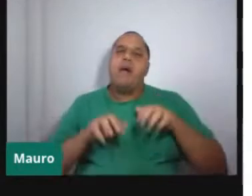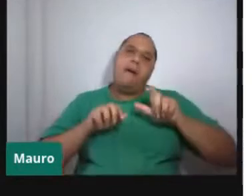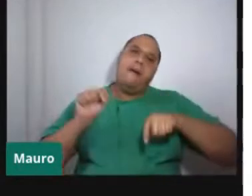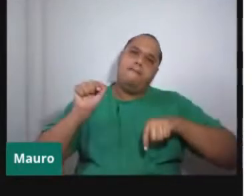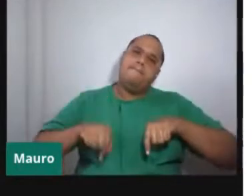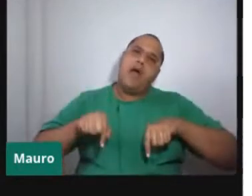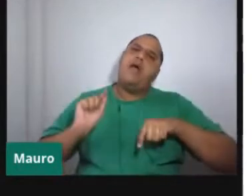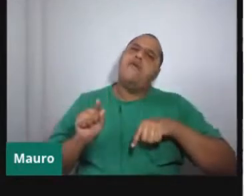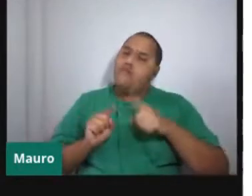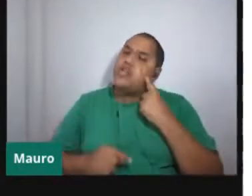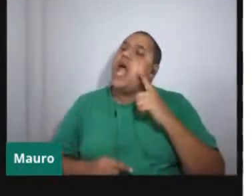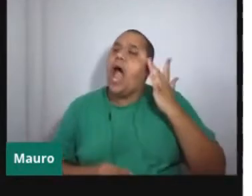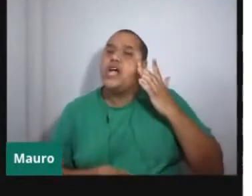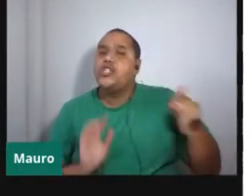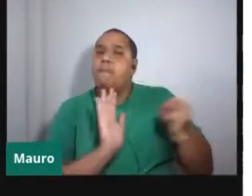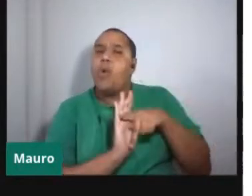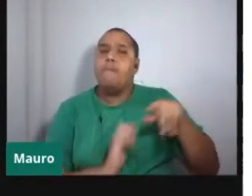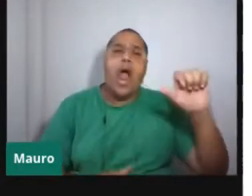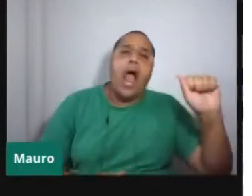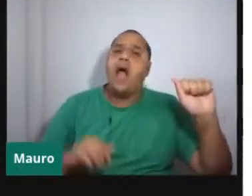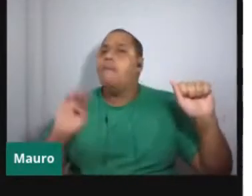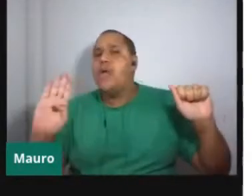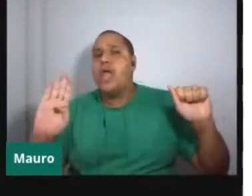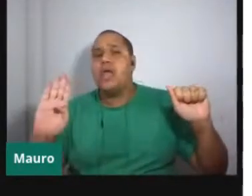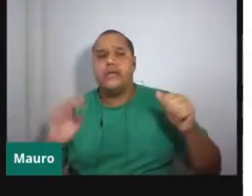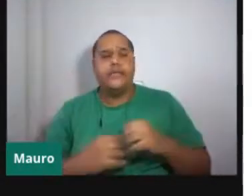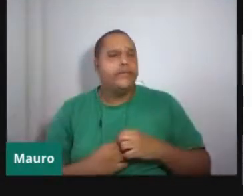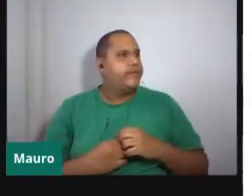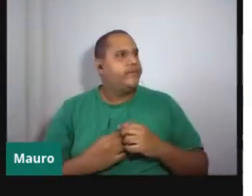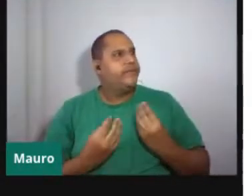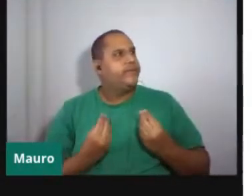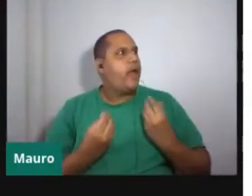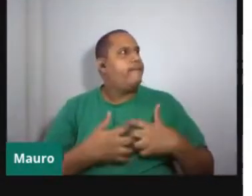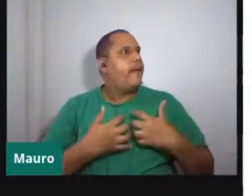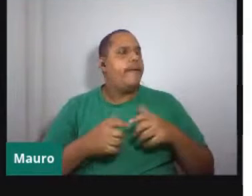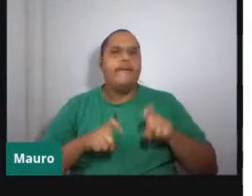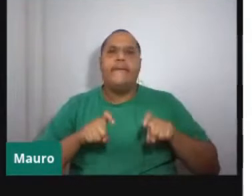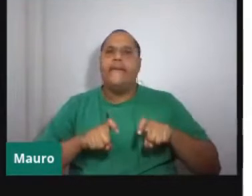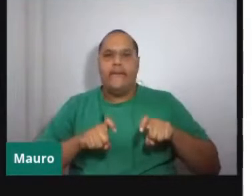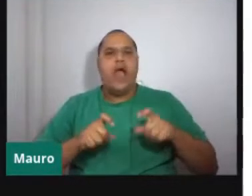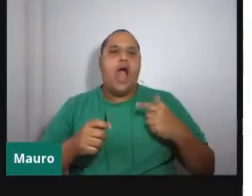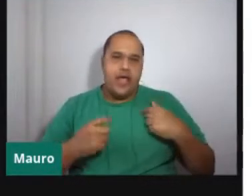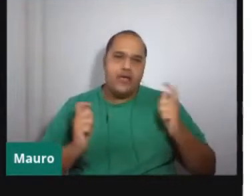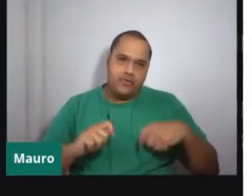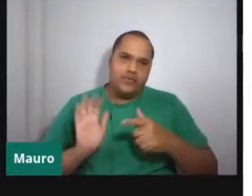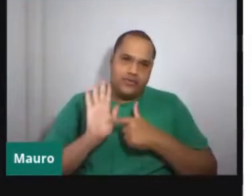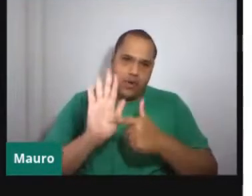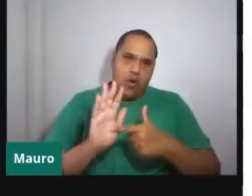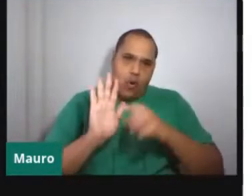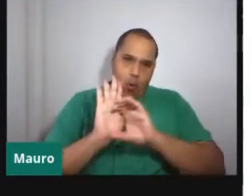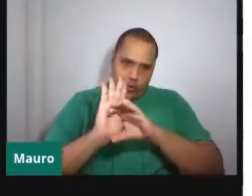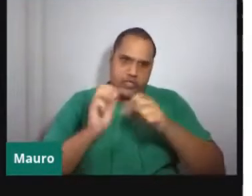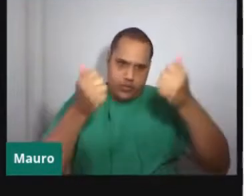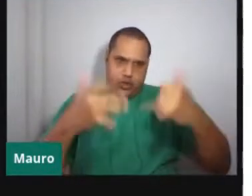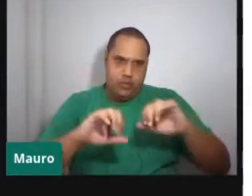é capaz de acertar se esse objeto é da categoria A ou B?" Tá? Então eu vou explicar um pouquinho melhor esse conceito. Bom,